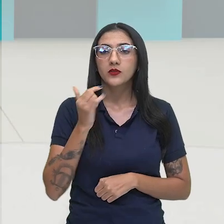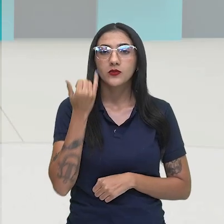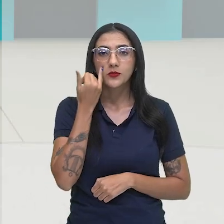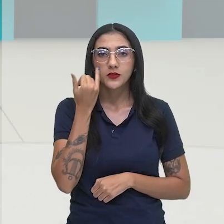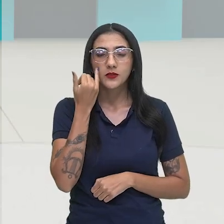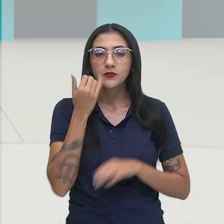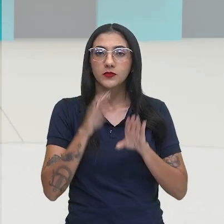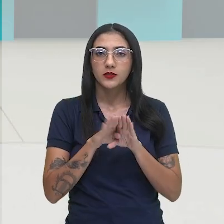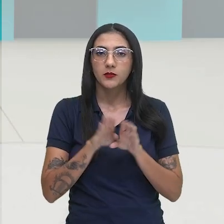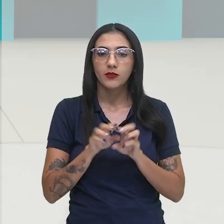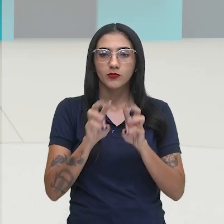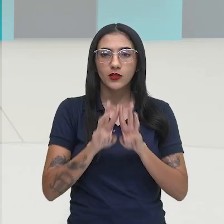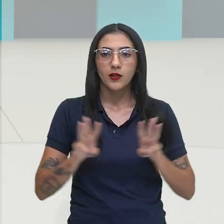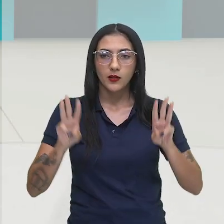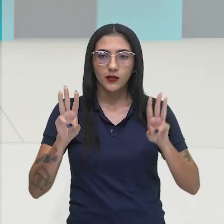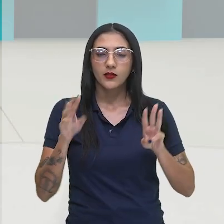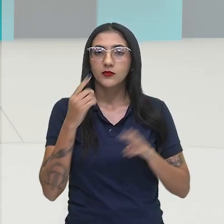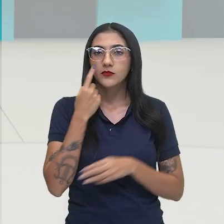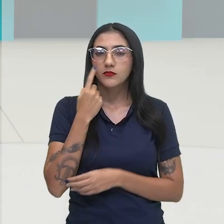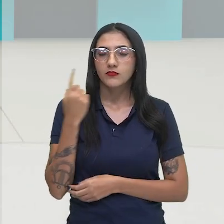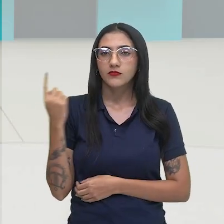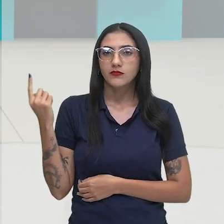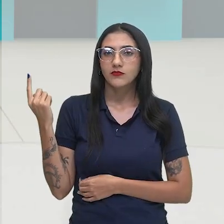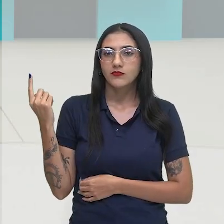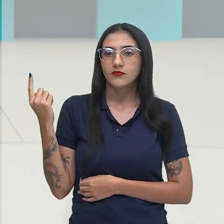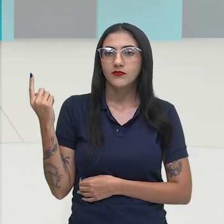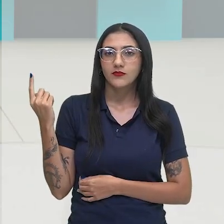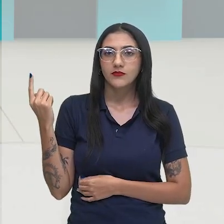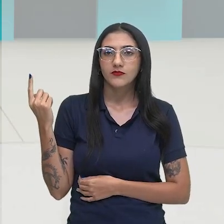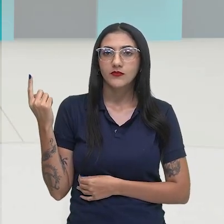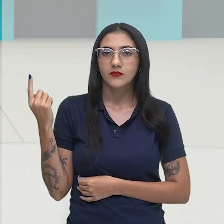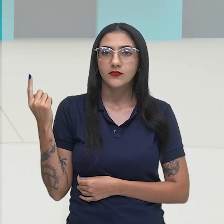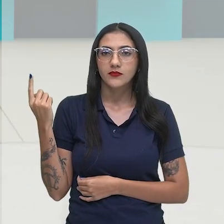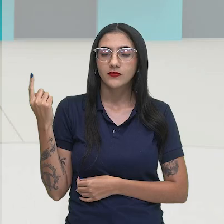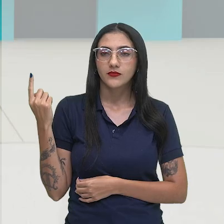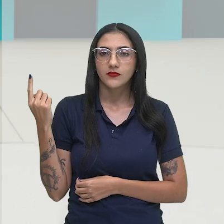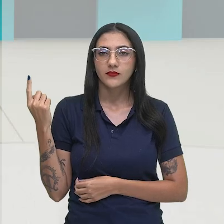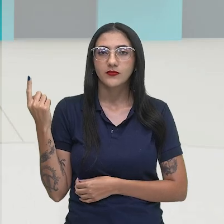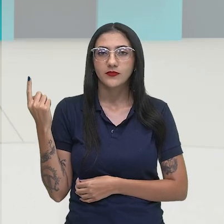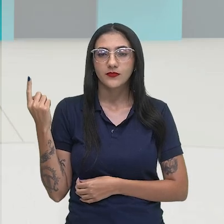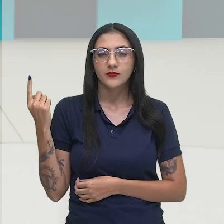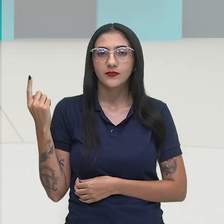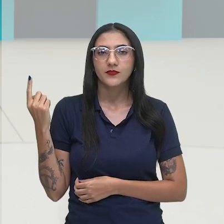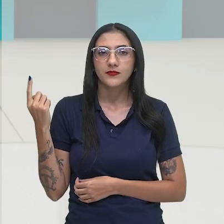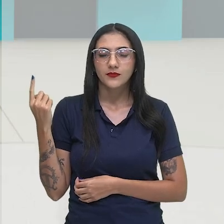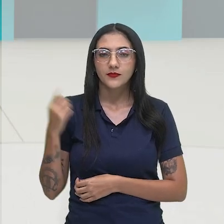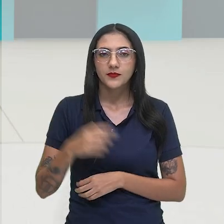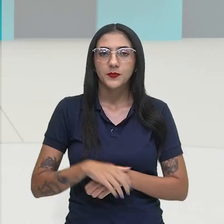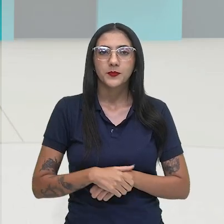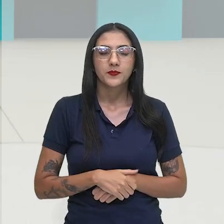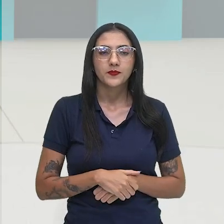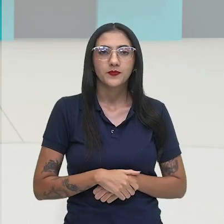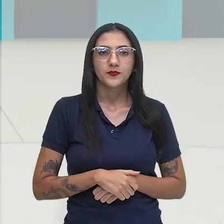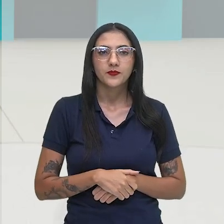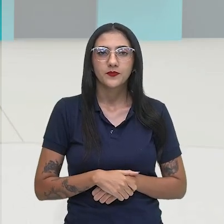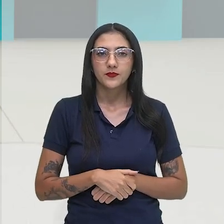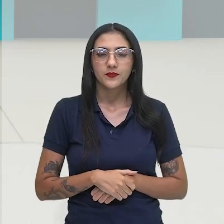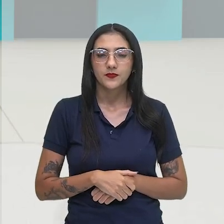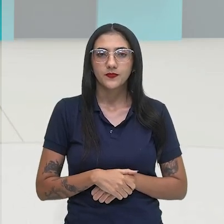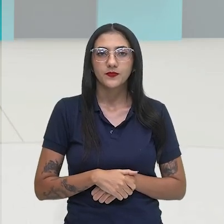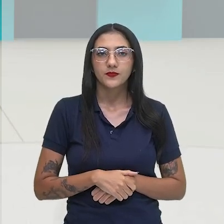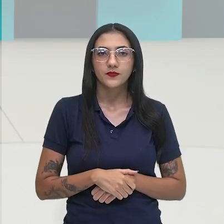conhecem, né, www, que é a abreviação também, um acrônimo de World Wide Web, tá? Que, em resumo,